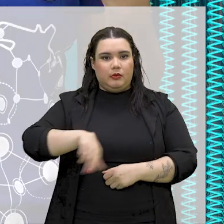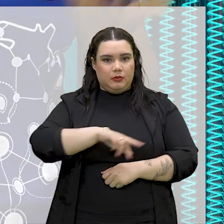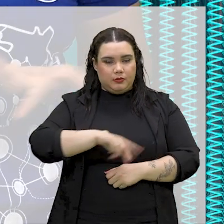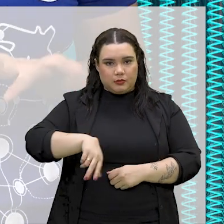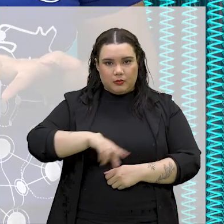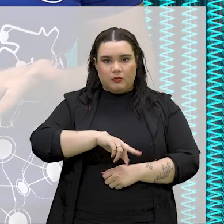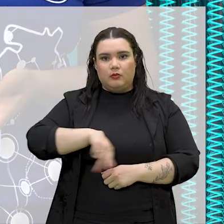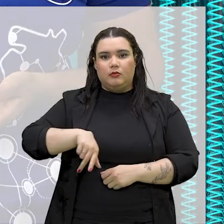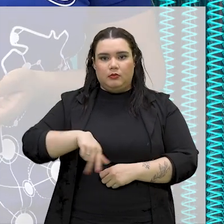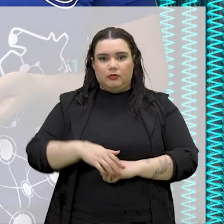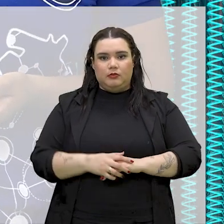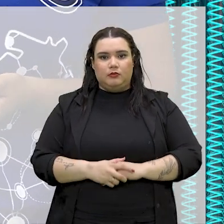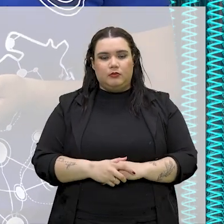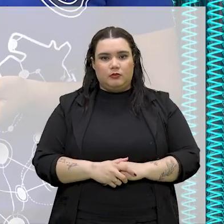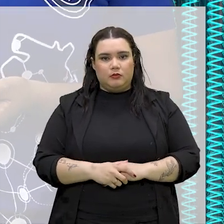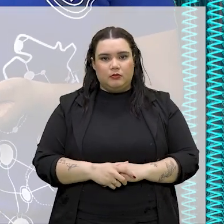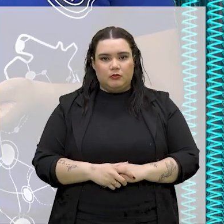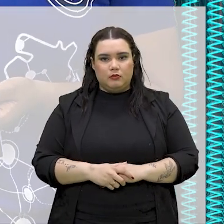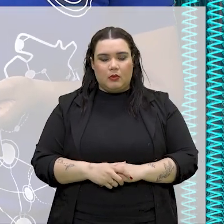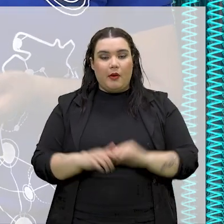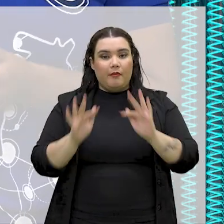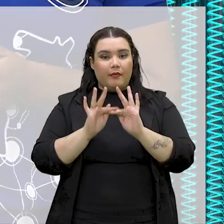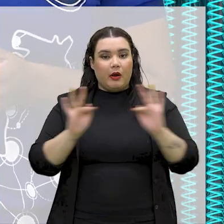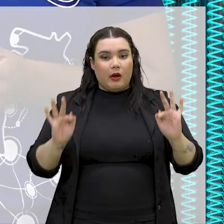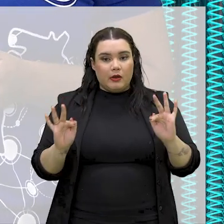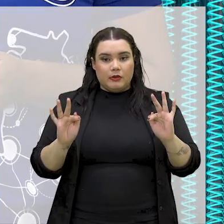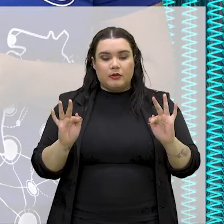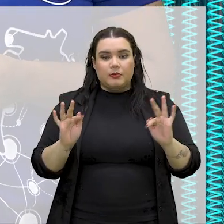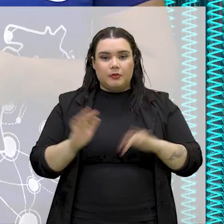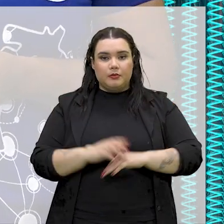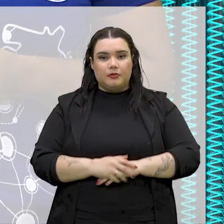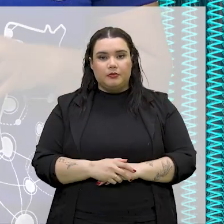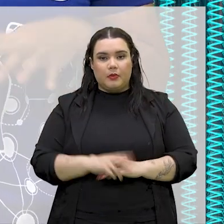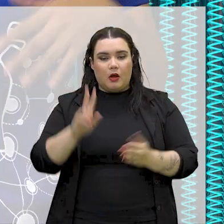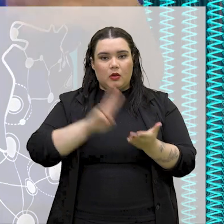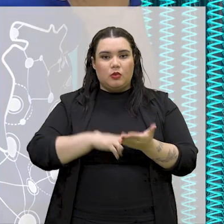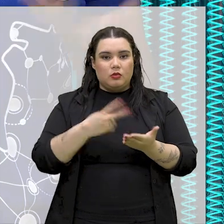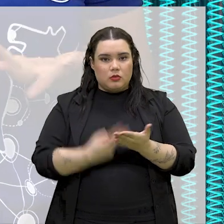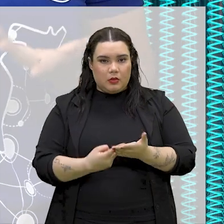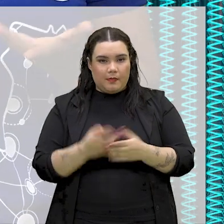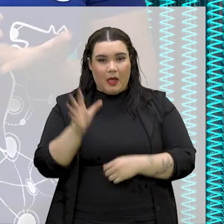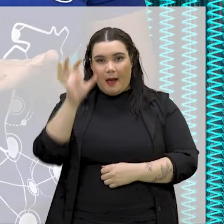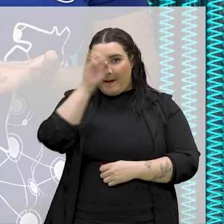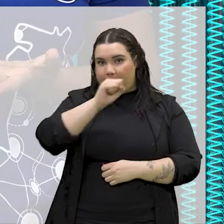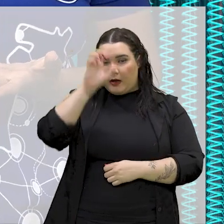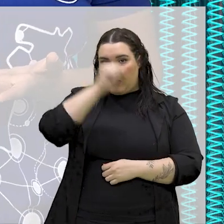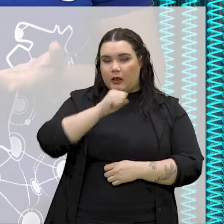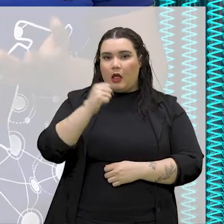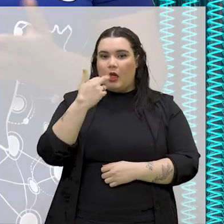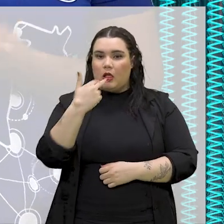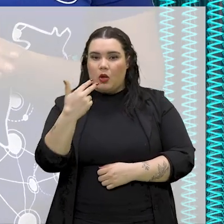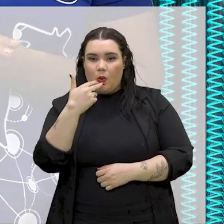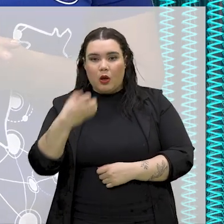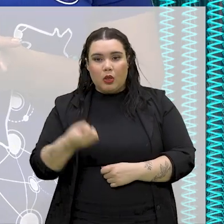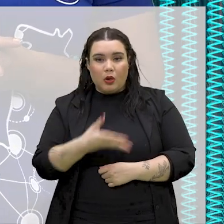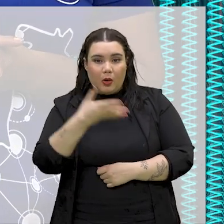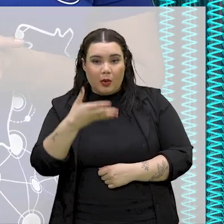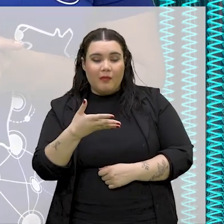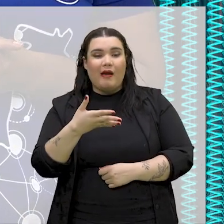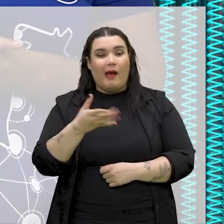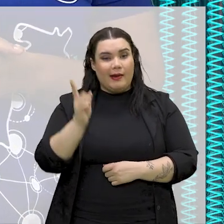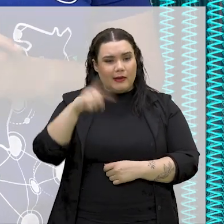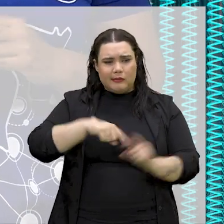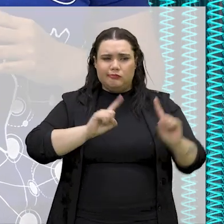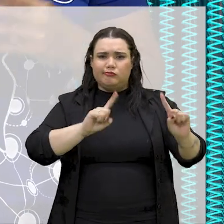é ampla, tá? Então, learn a language can be a real challenge. Então, aprender um idioma, qualquer idioma, pode ser um